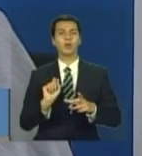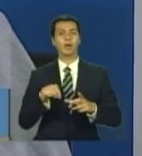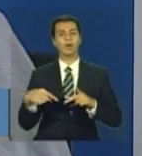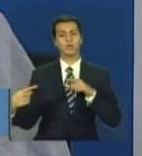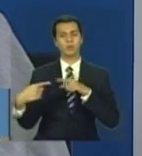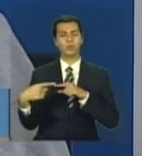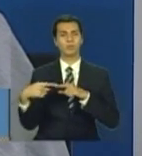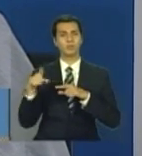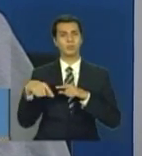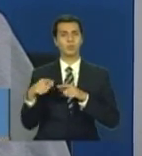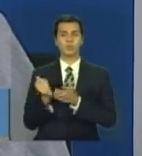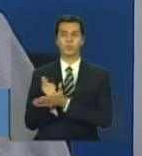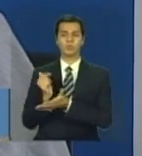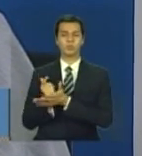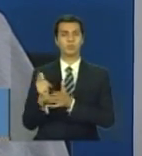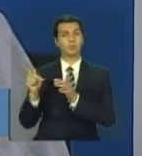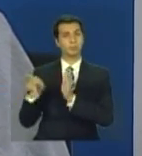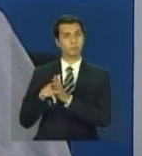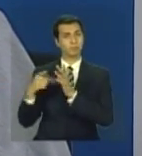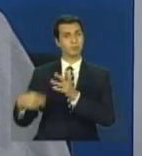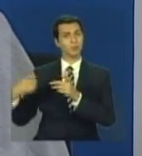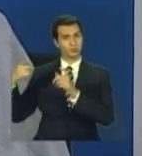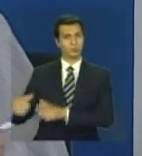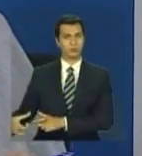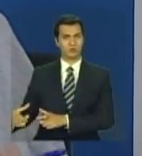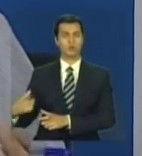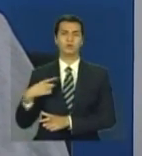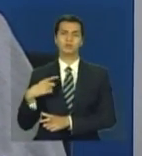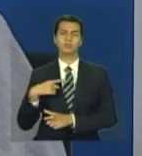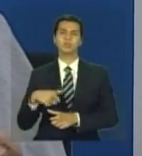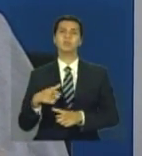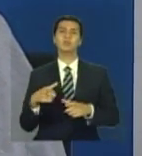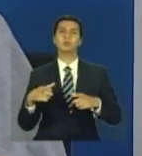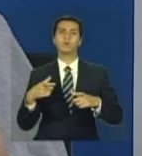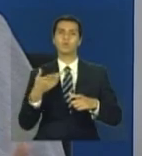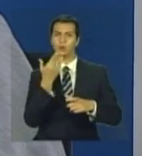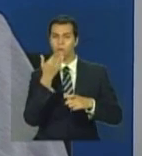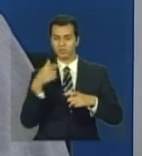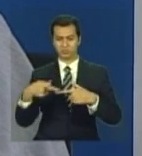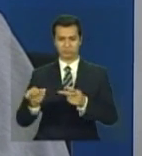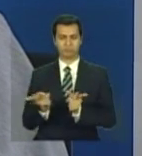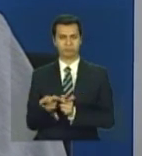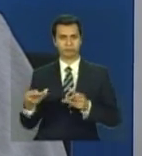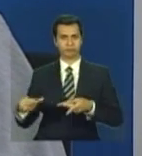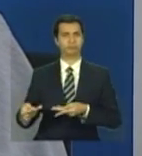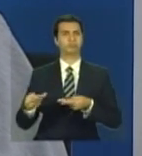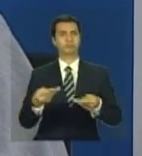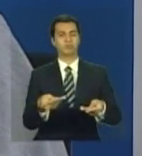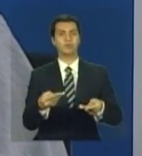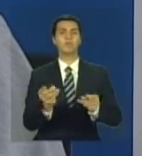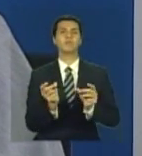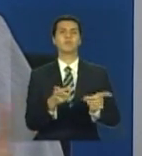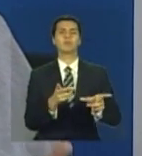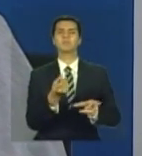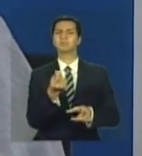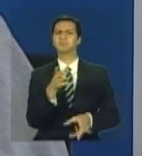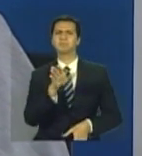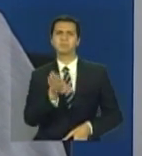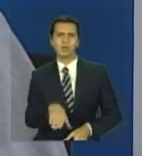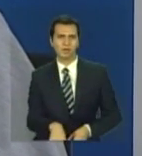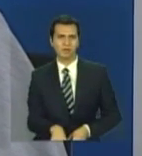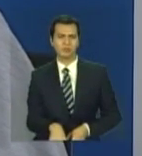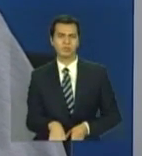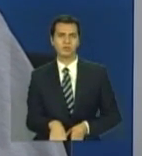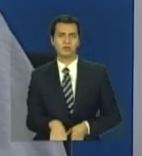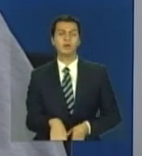local, a preços subsidiados, né? Eles são ofertados via municípios ou estados, né? São recursos que